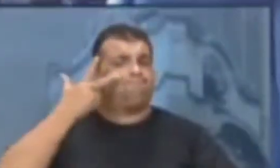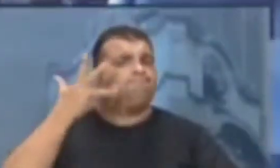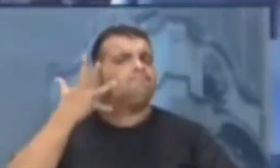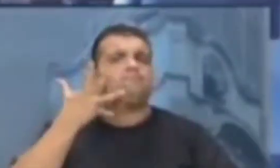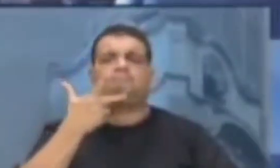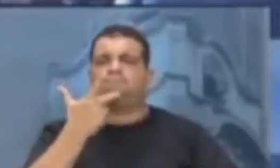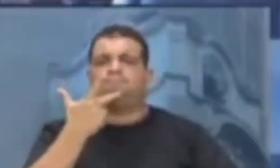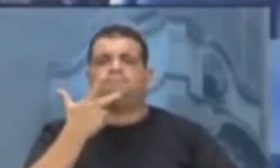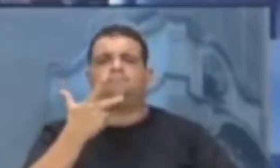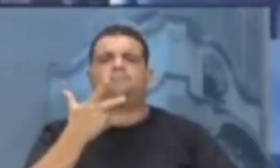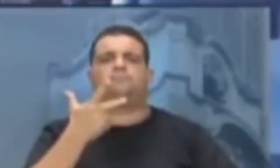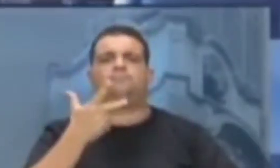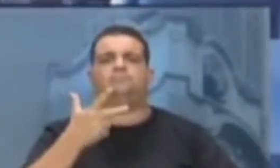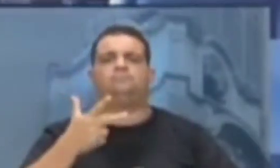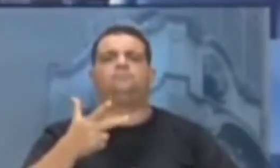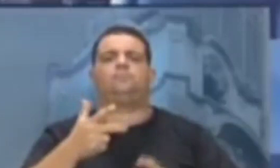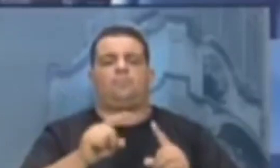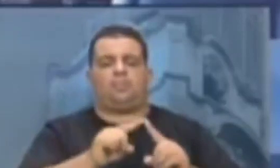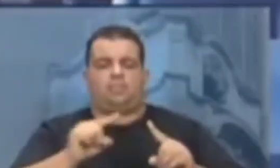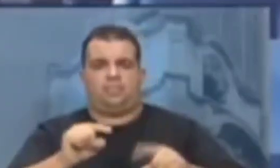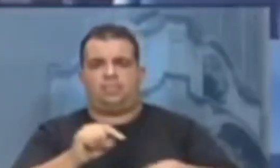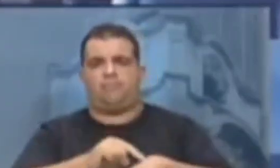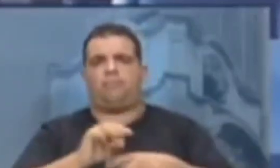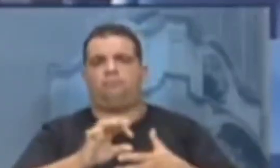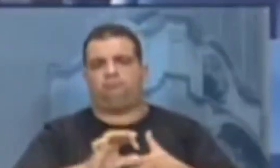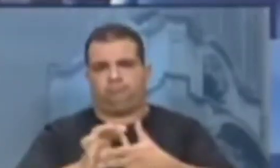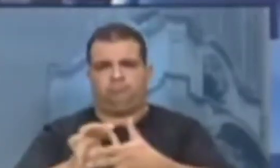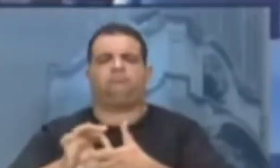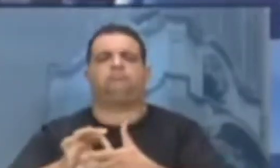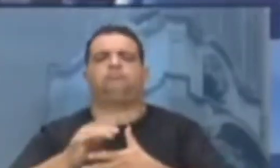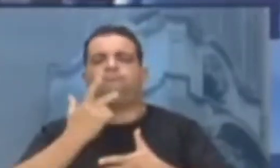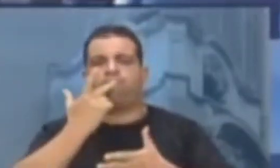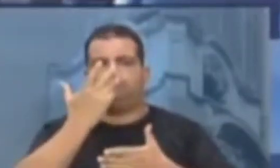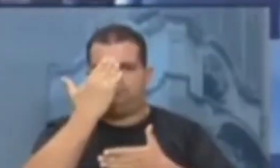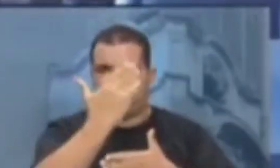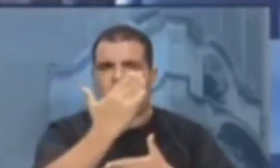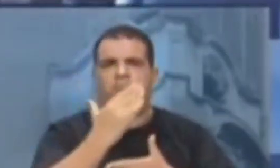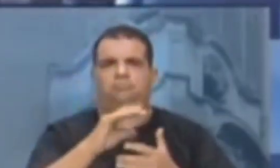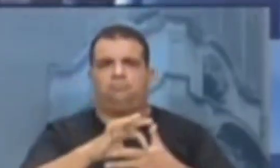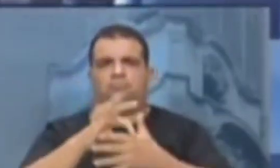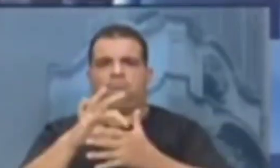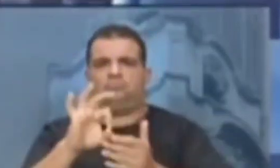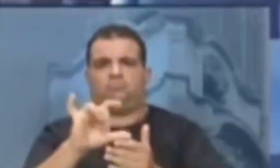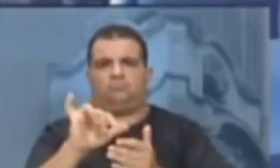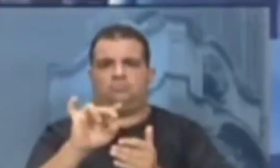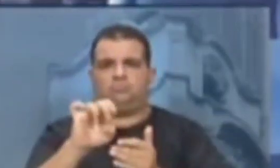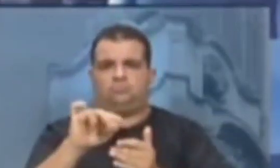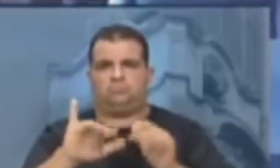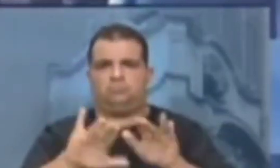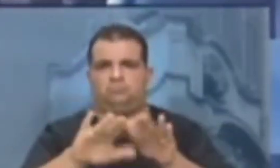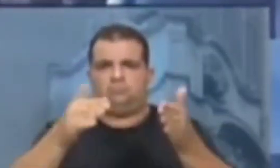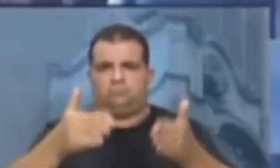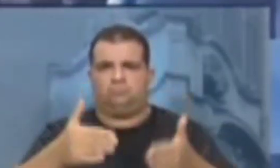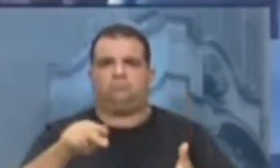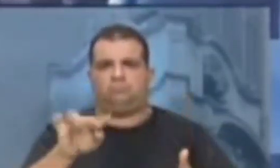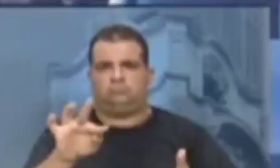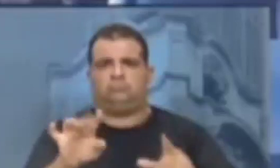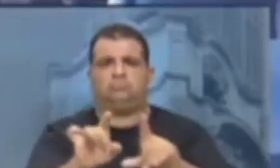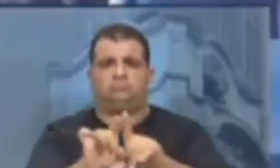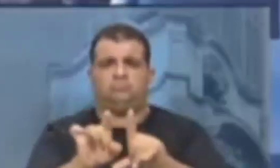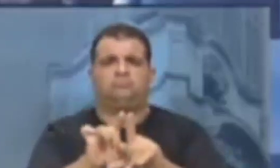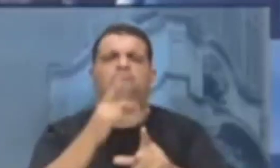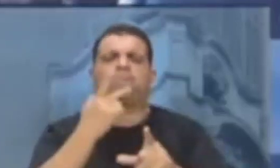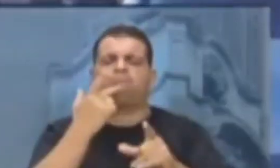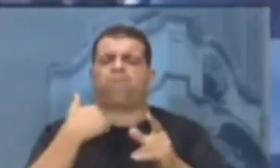da liderança. Agradecer o líder Olibone, agradecer toda a bancada do Partido dos Trabalhadores. E dizer